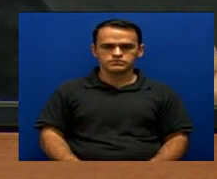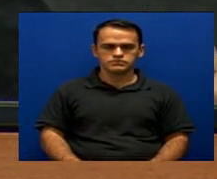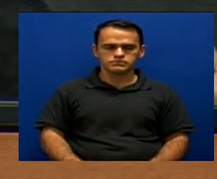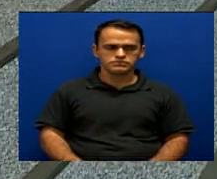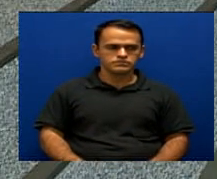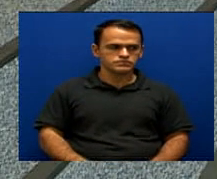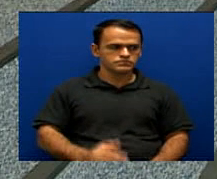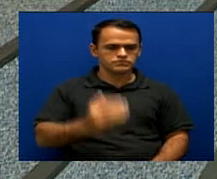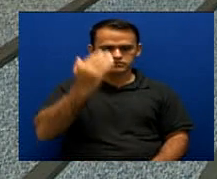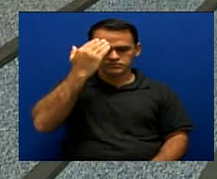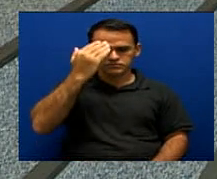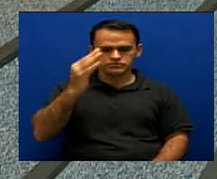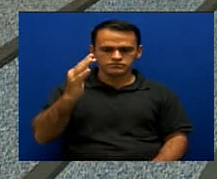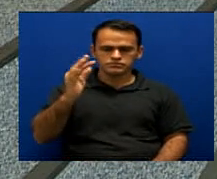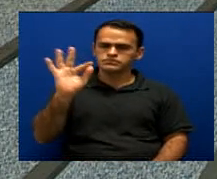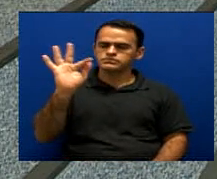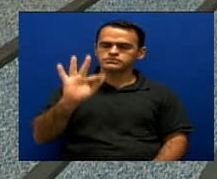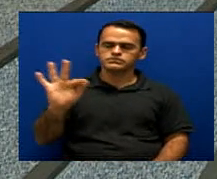brigada